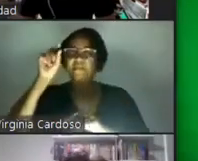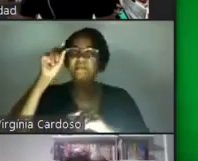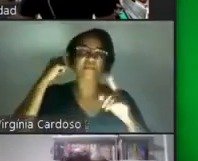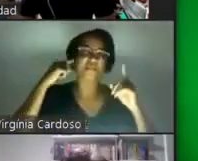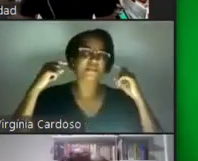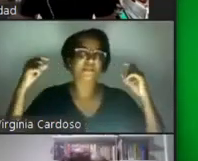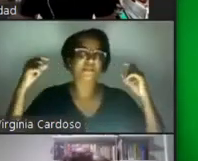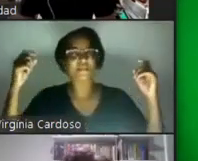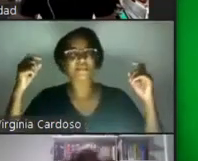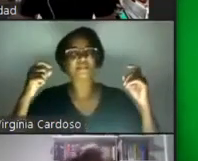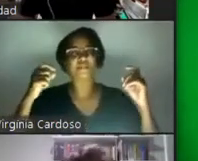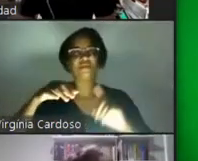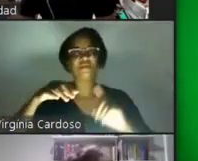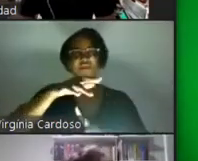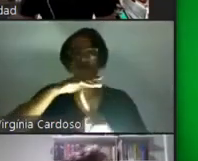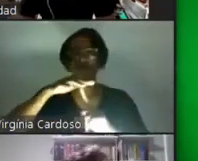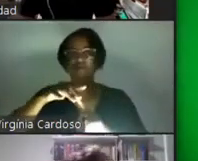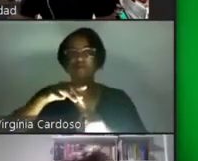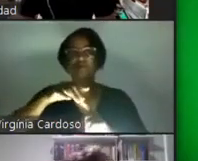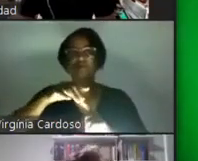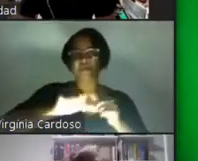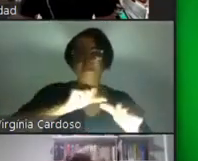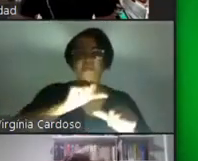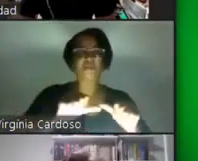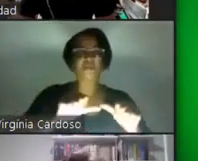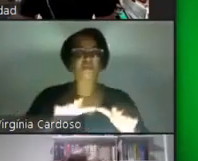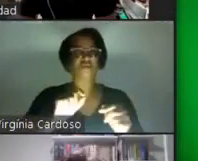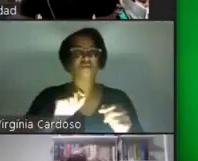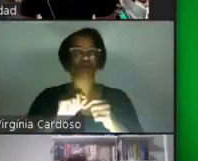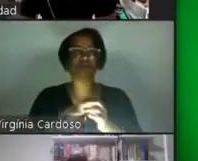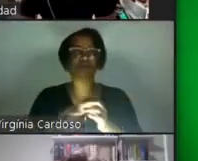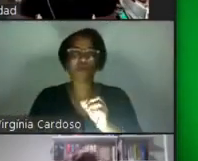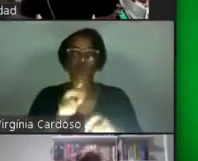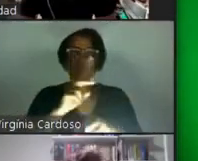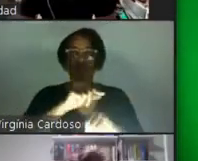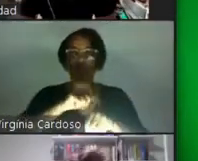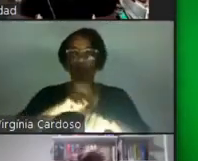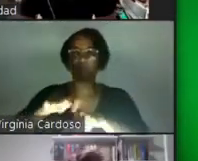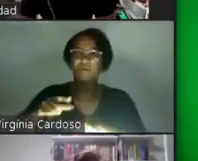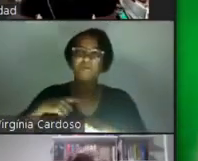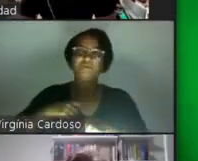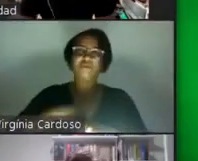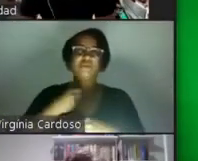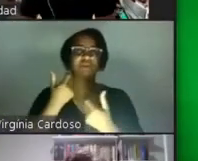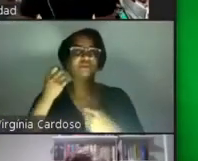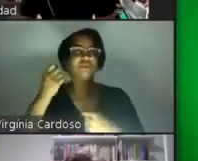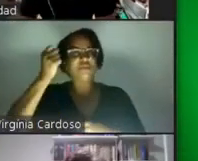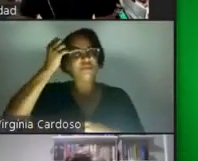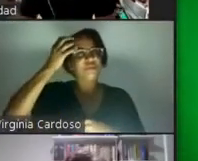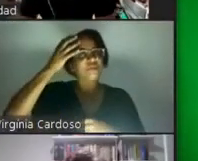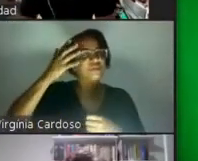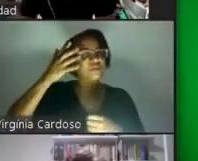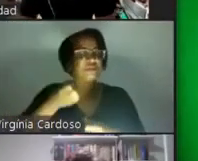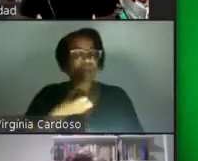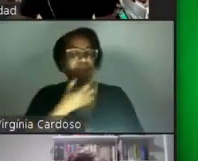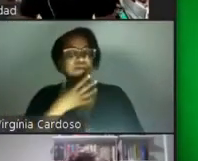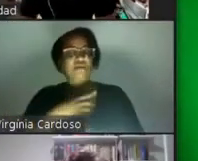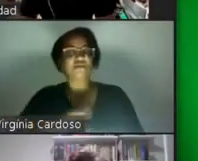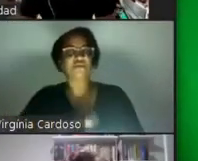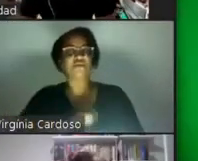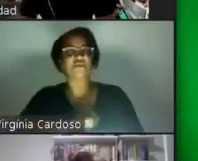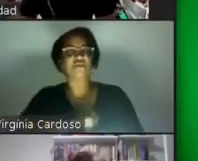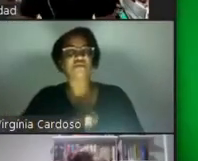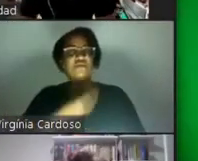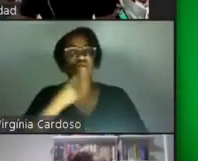pela feira, formando o tempo que ponteia o improviso entre os gracejos pelas noites sem aviso, cadenciando nossa